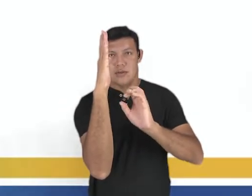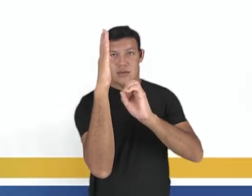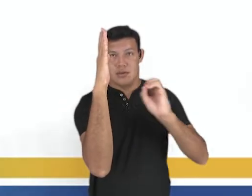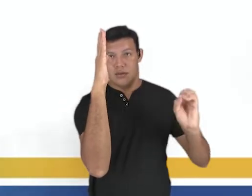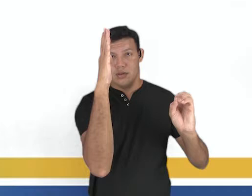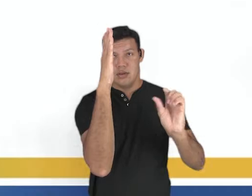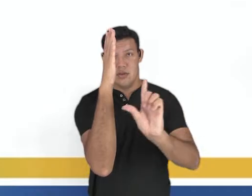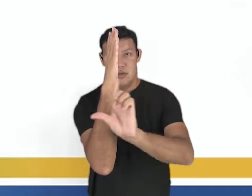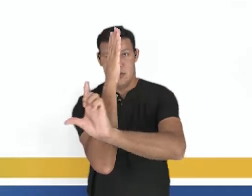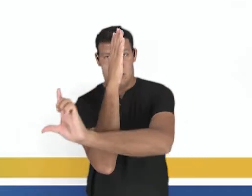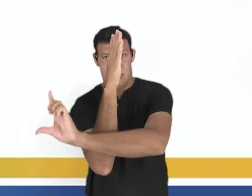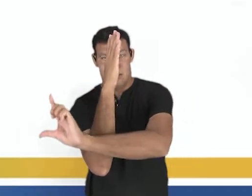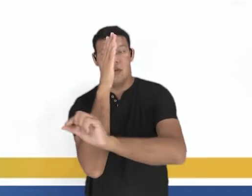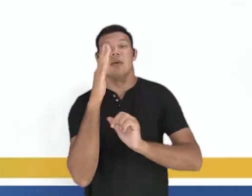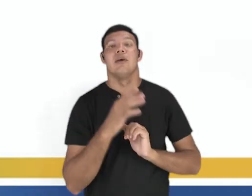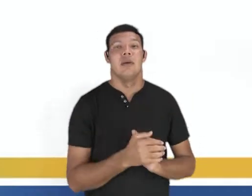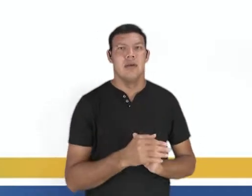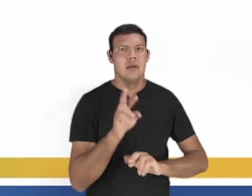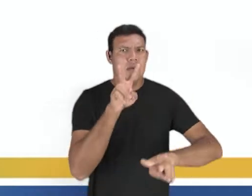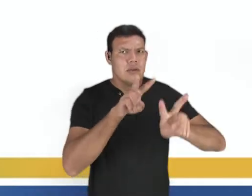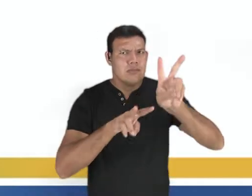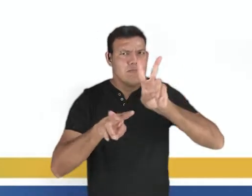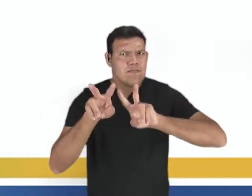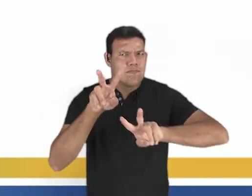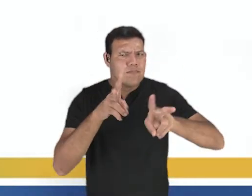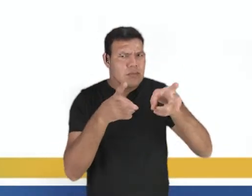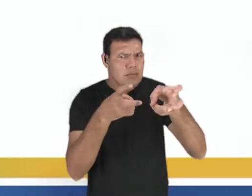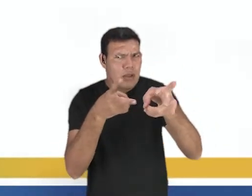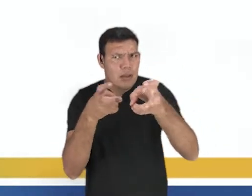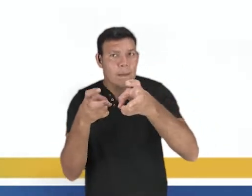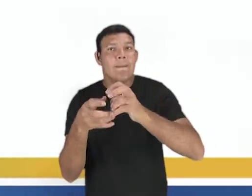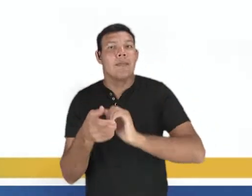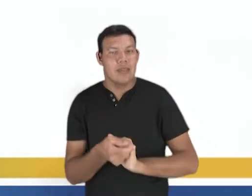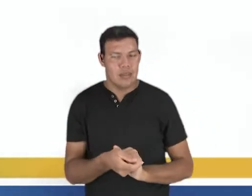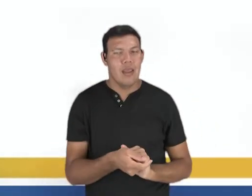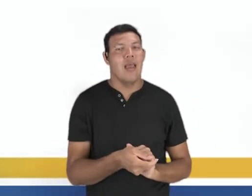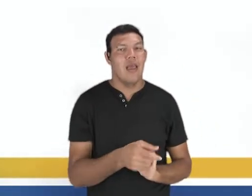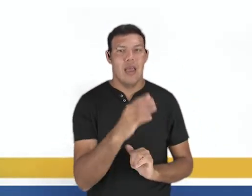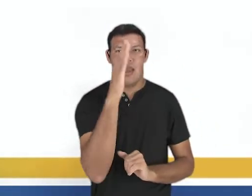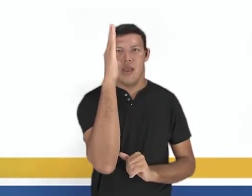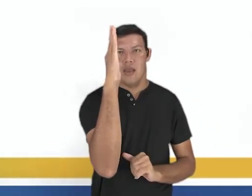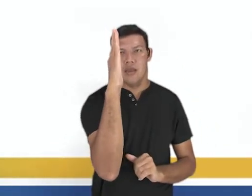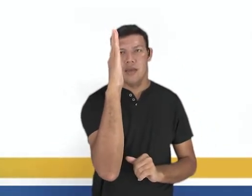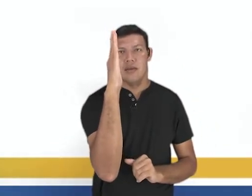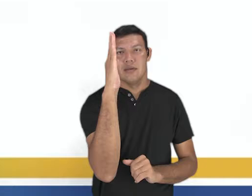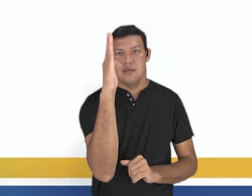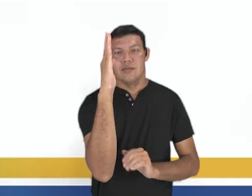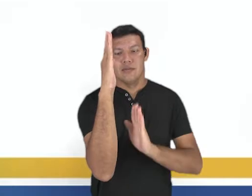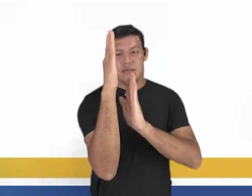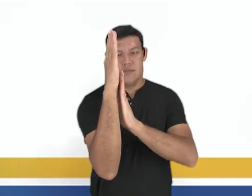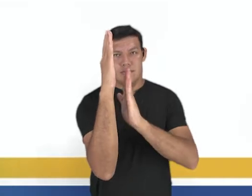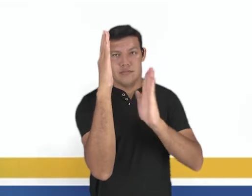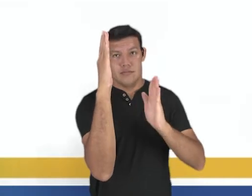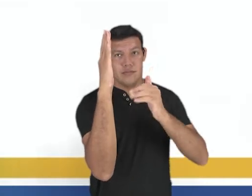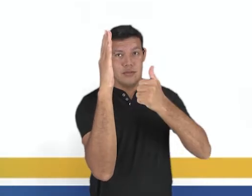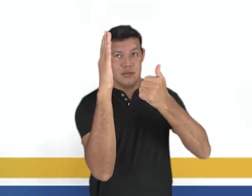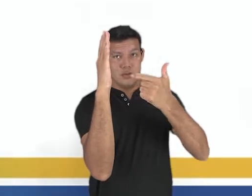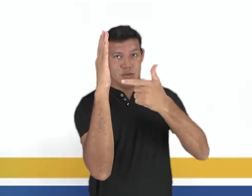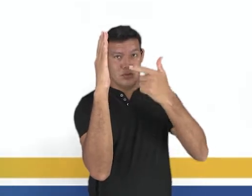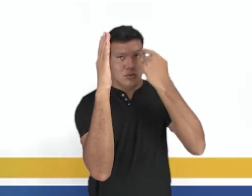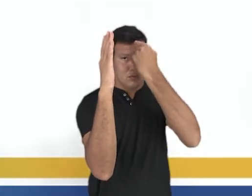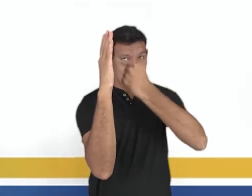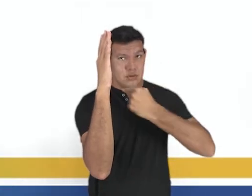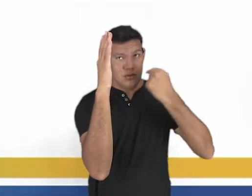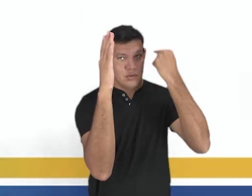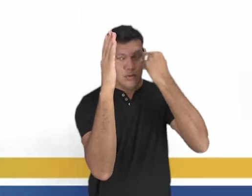outro vai estar leste, então a gente observa o quê? Que a partir dessa linha nós vamos ter 12 horas a oeste e